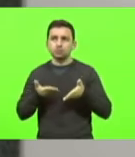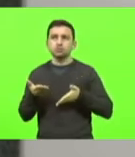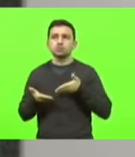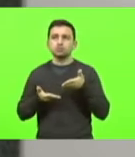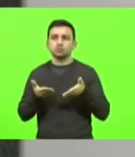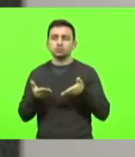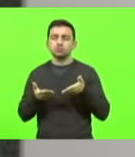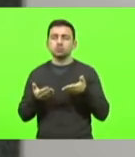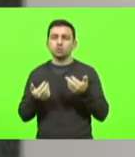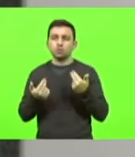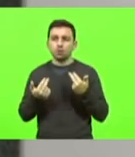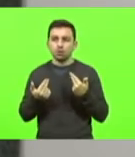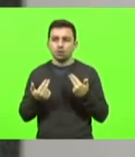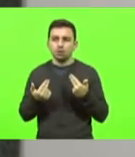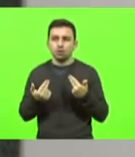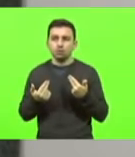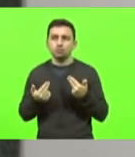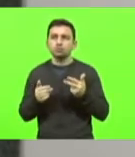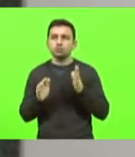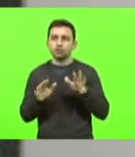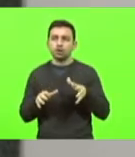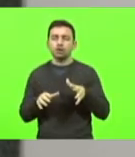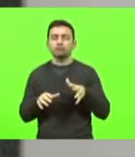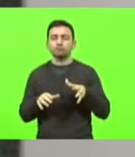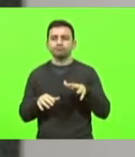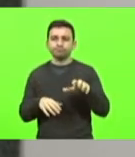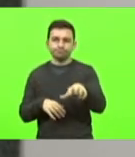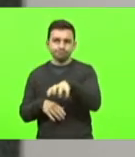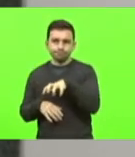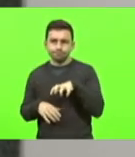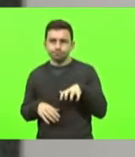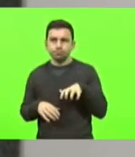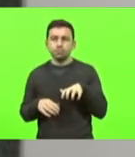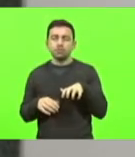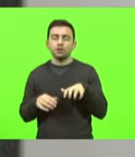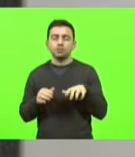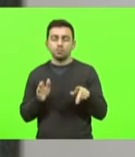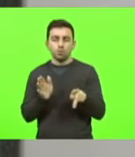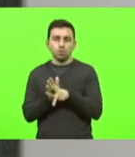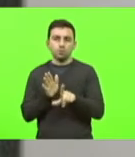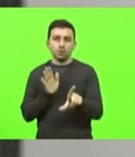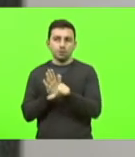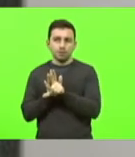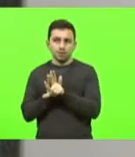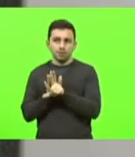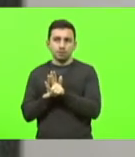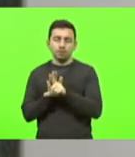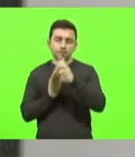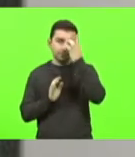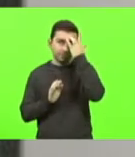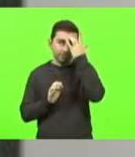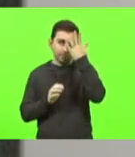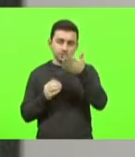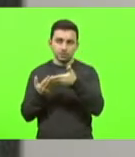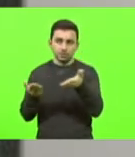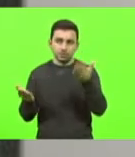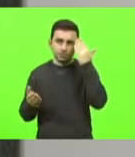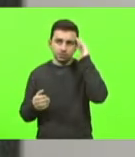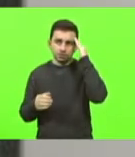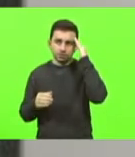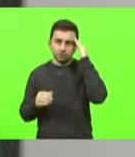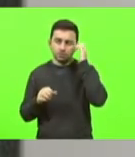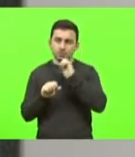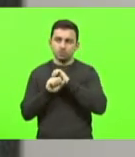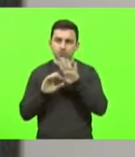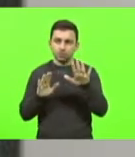categorias já abrangidas pela legislação, com a intenção de facilitar a compreensão da proposta